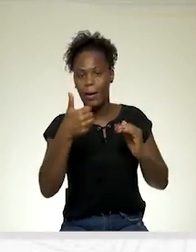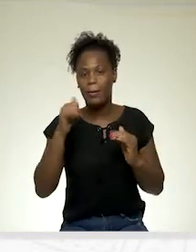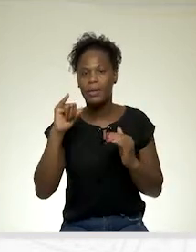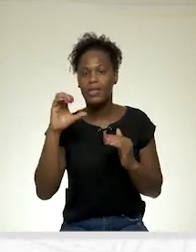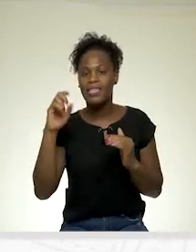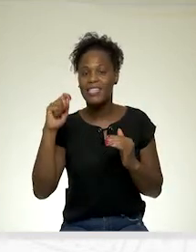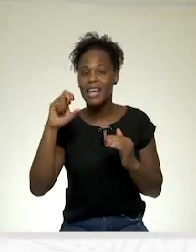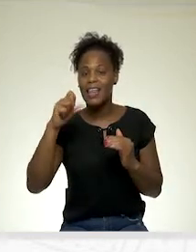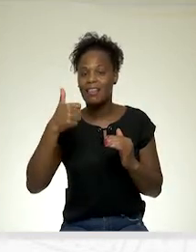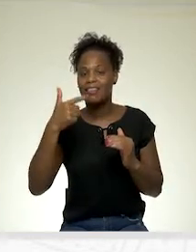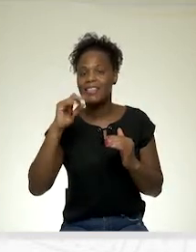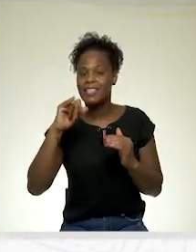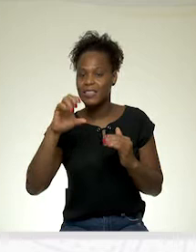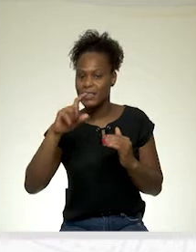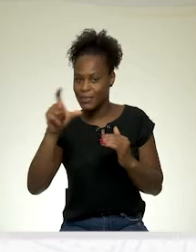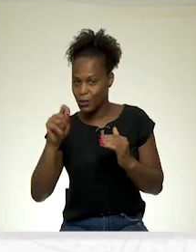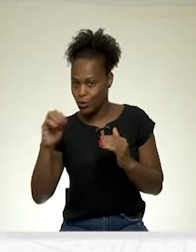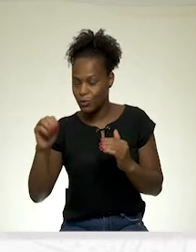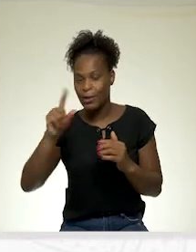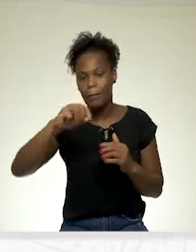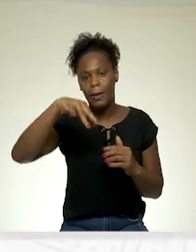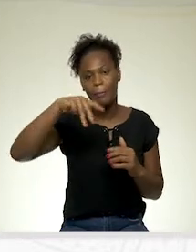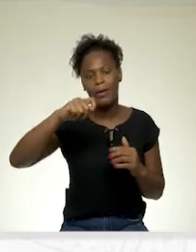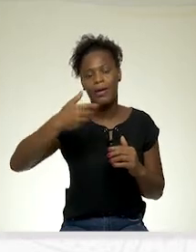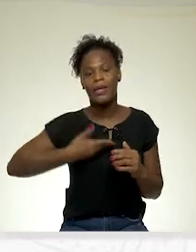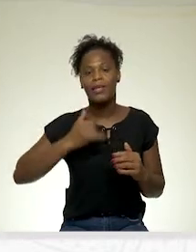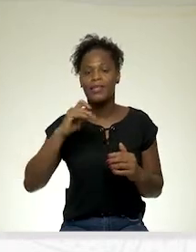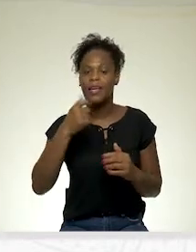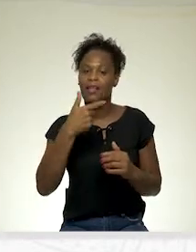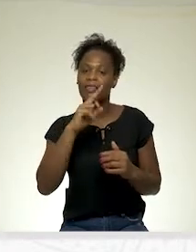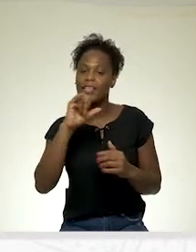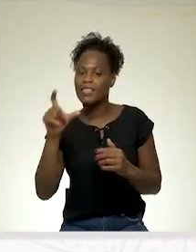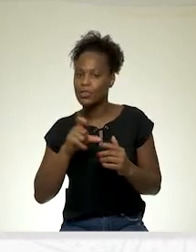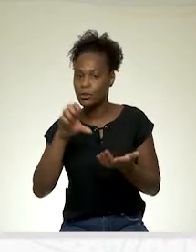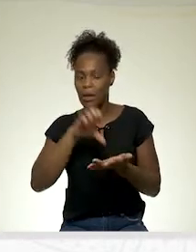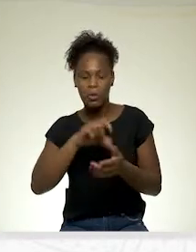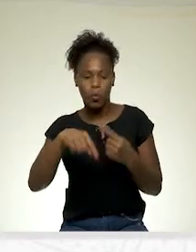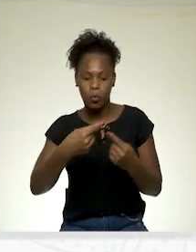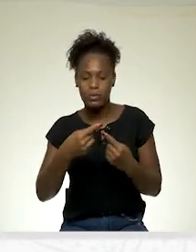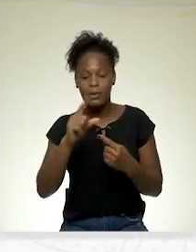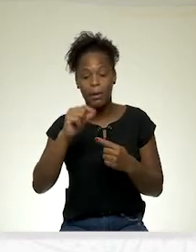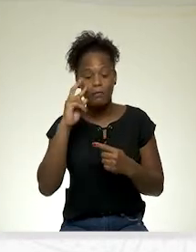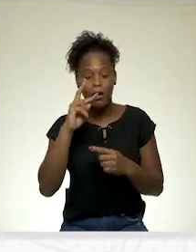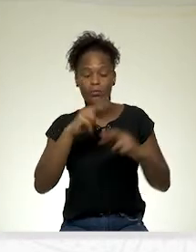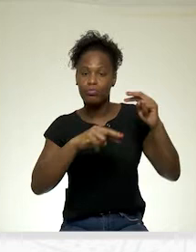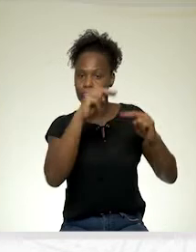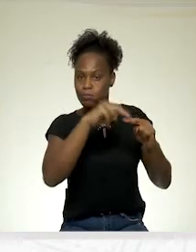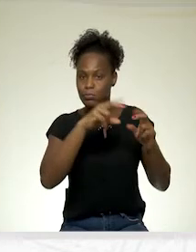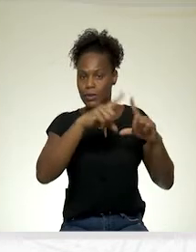bissetrizes e mediatrizes. Discutir a possibilidade de construção de um triângulo a partir